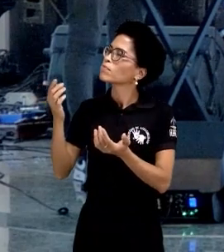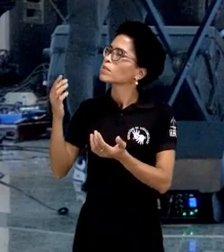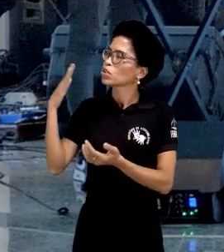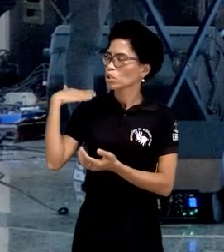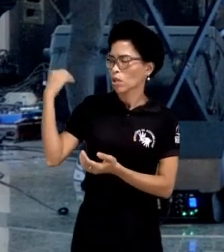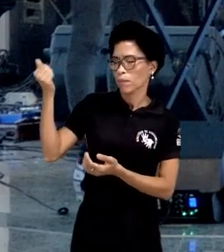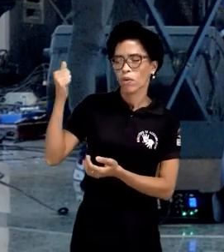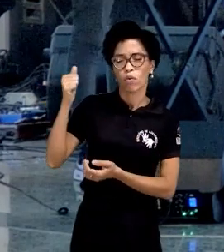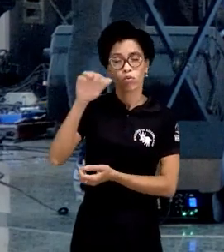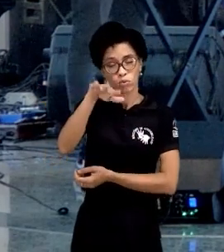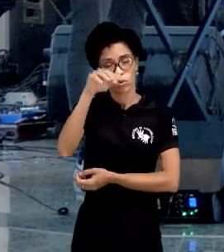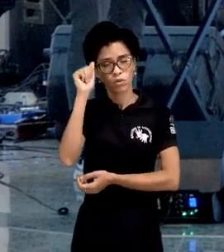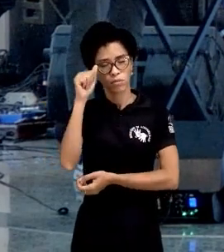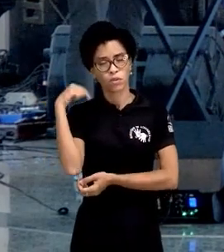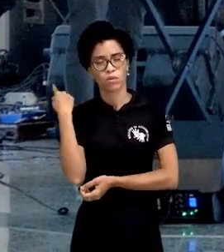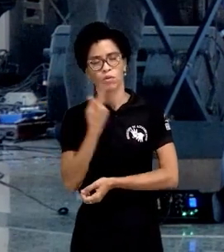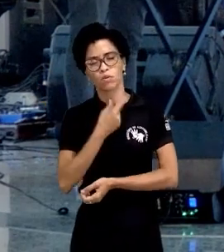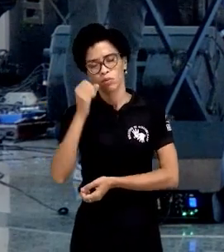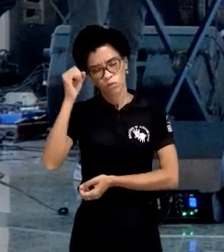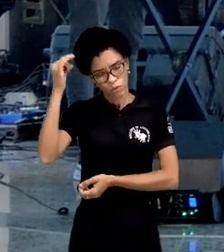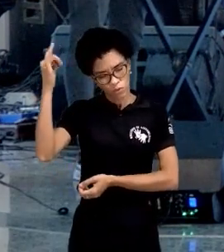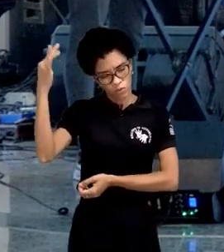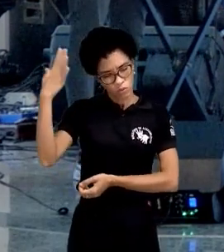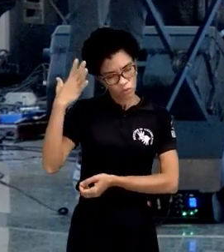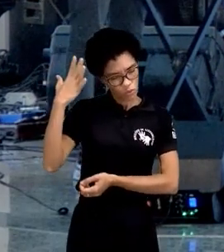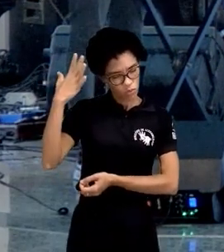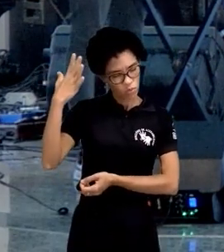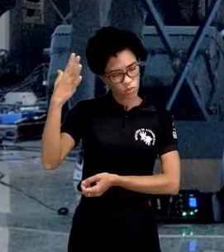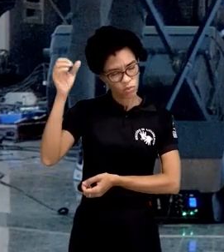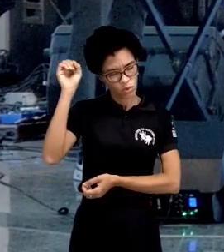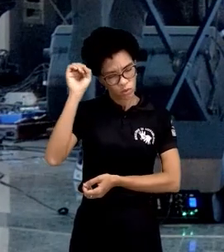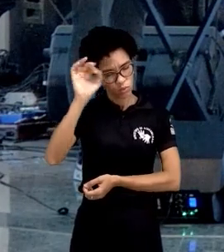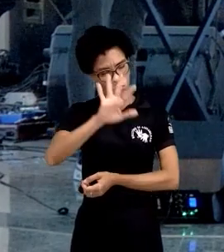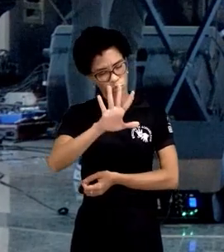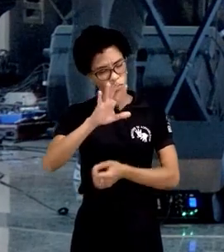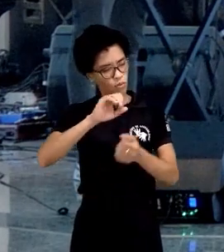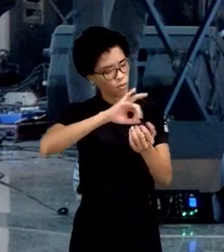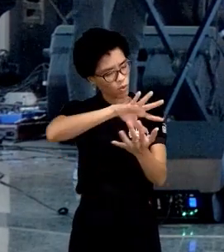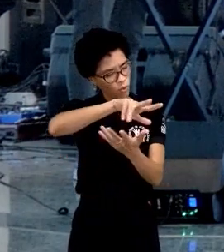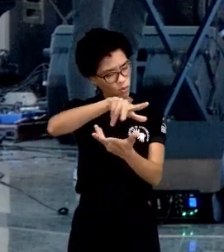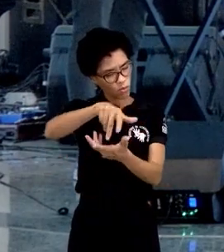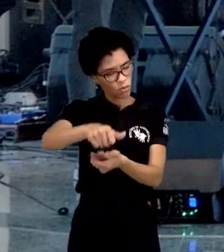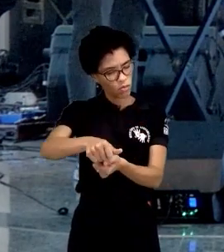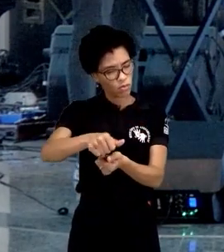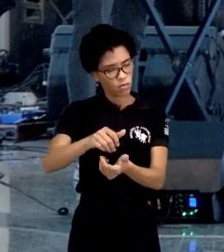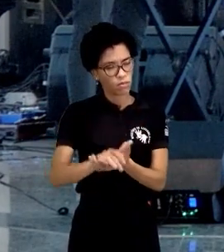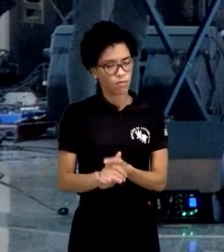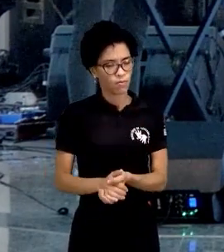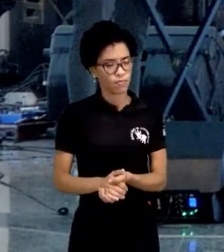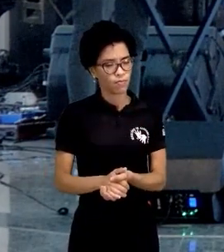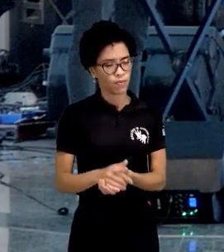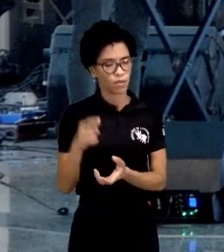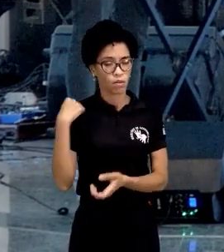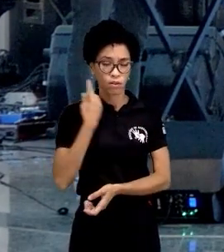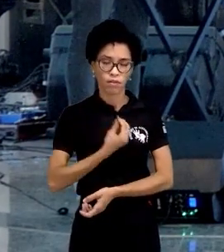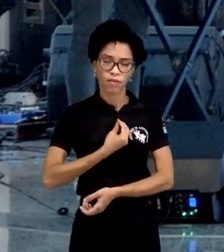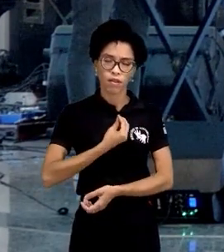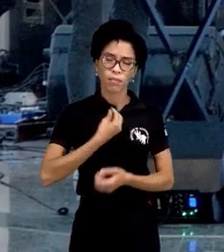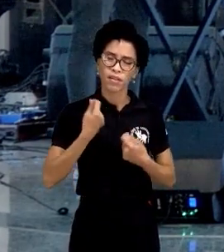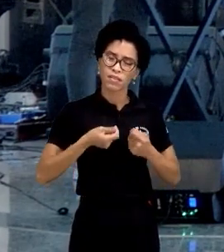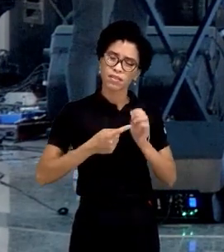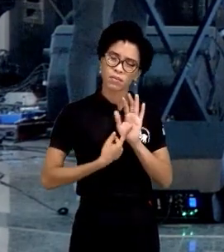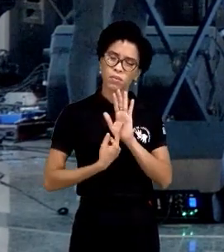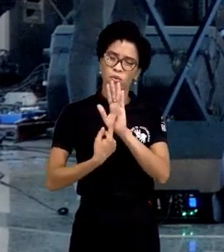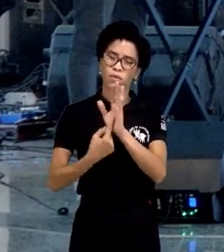evidenciar quem é Cristo nas nossas atitudes. E assim levaremos pessoas para o caminho da salvação. Coloque